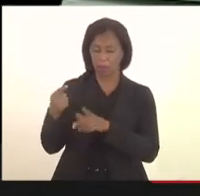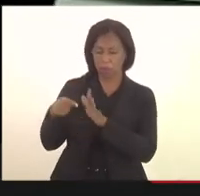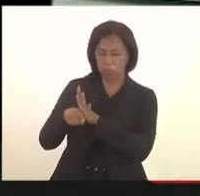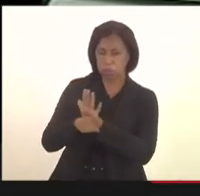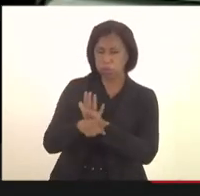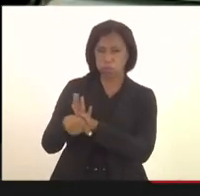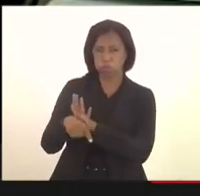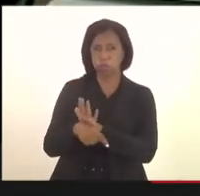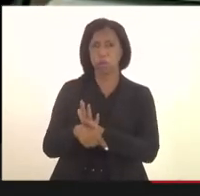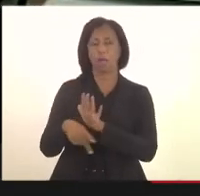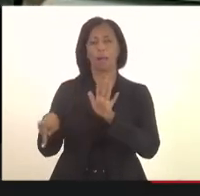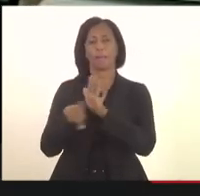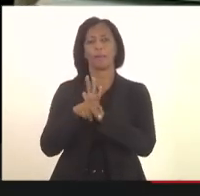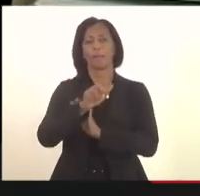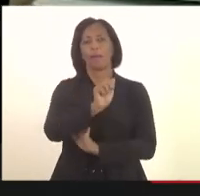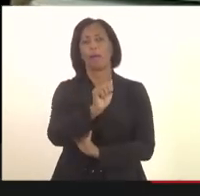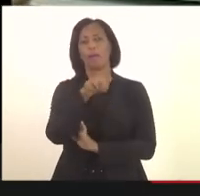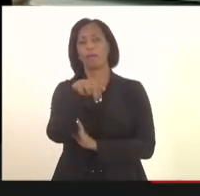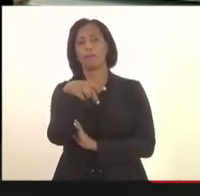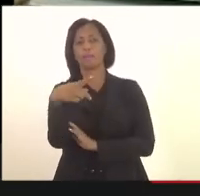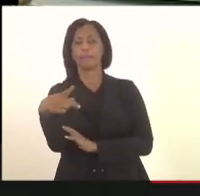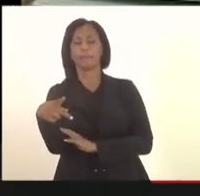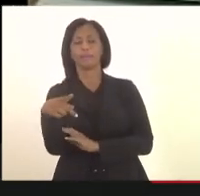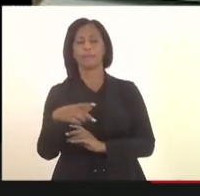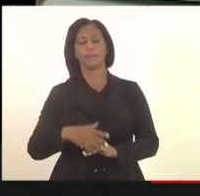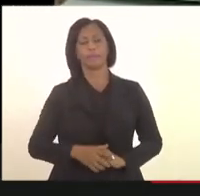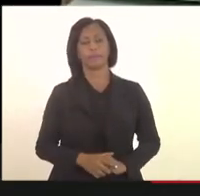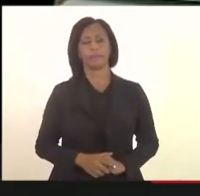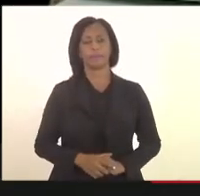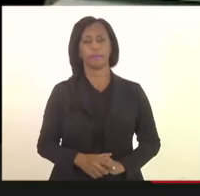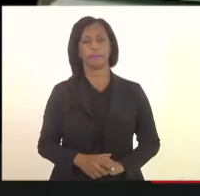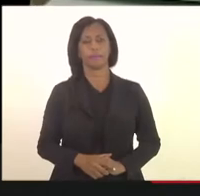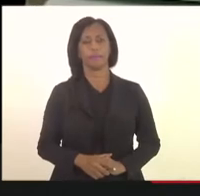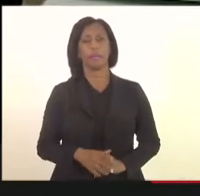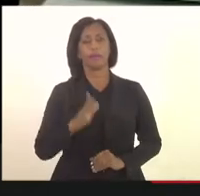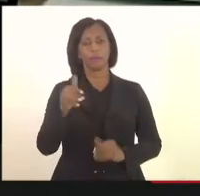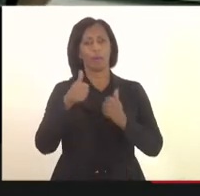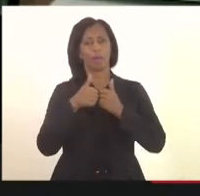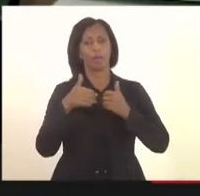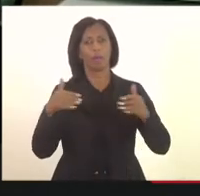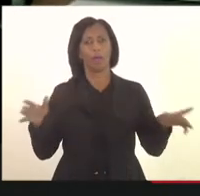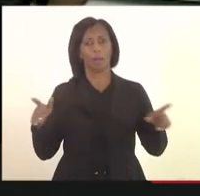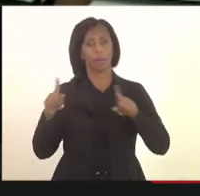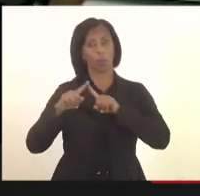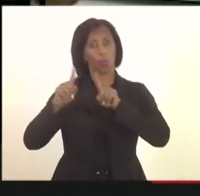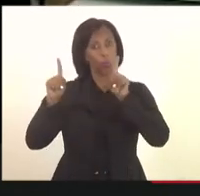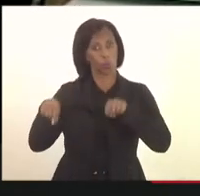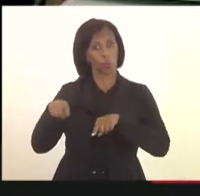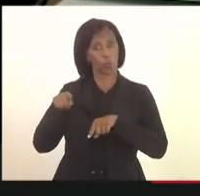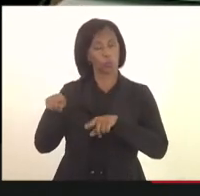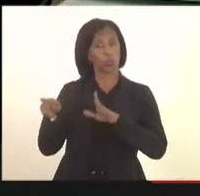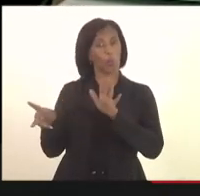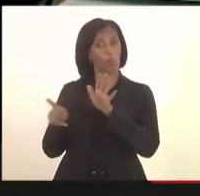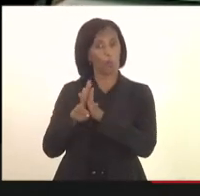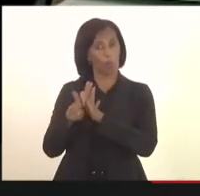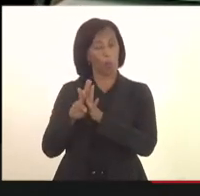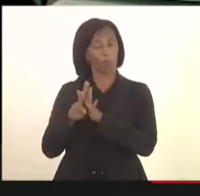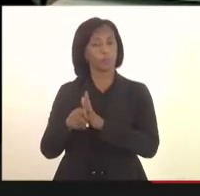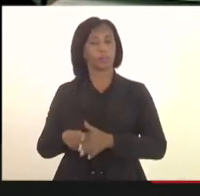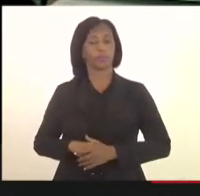A própria Agência Nacional de Petróleo está abrindo um concurso público para